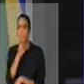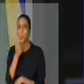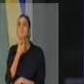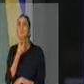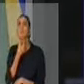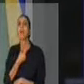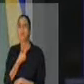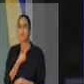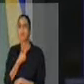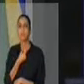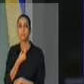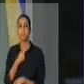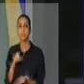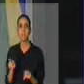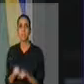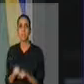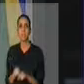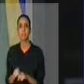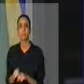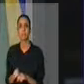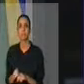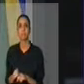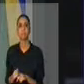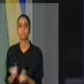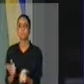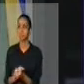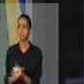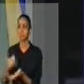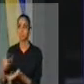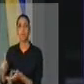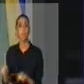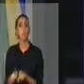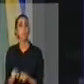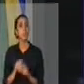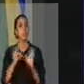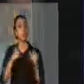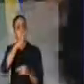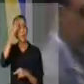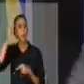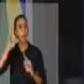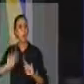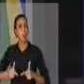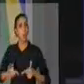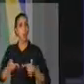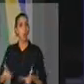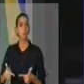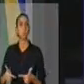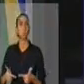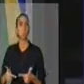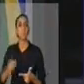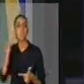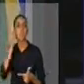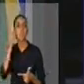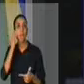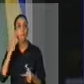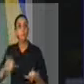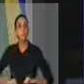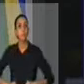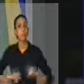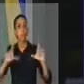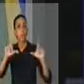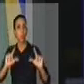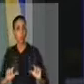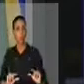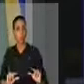e de Garganta e todos aqueles que lutam para que possa se minorar o sofrimento dessas